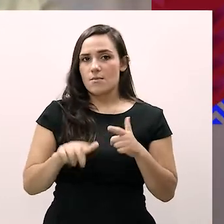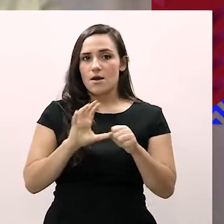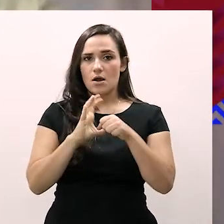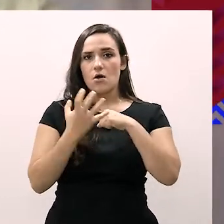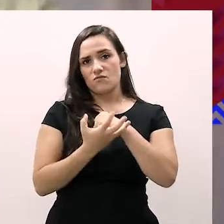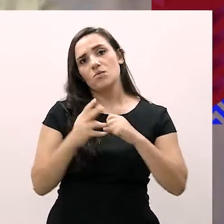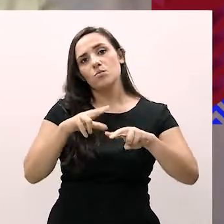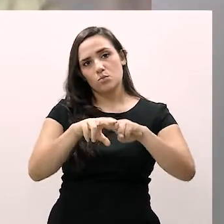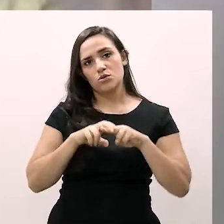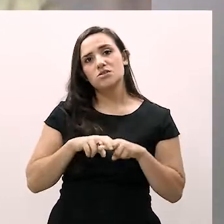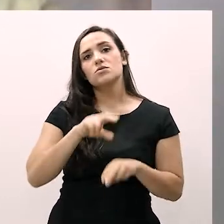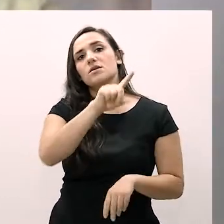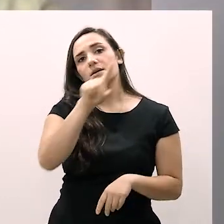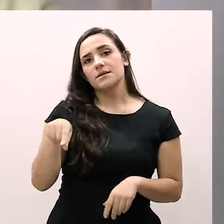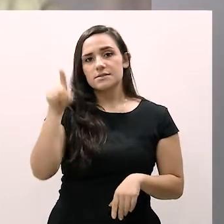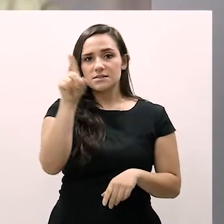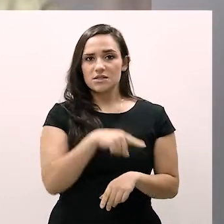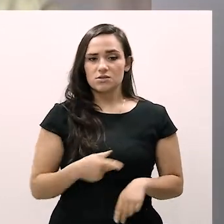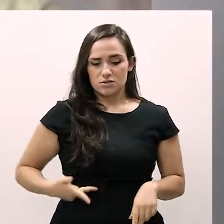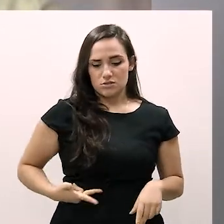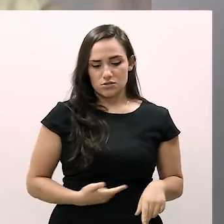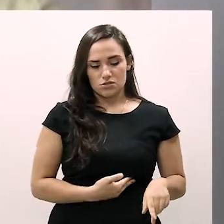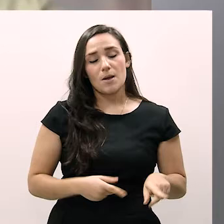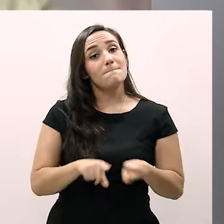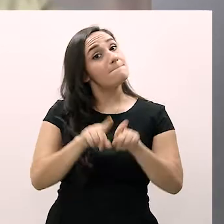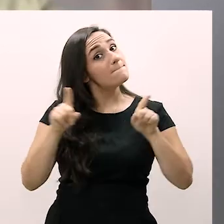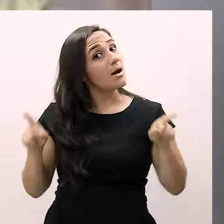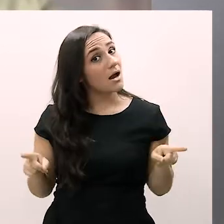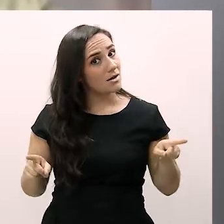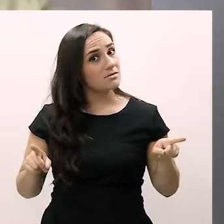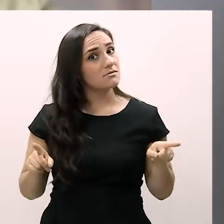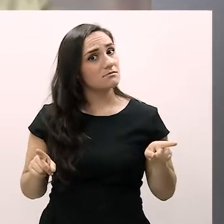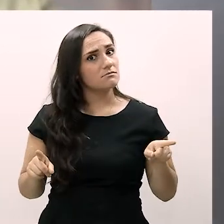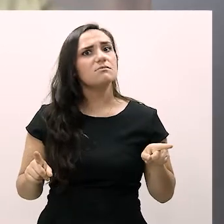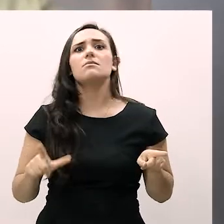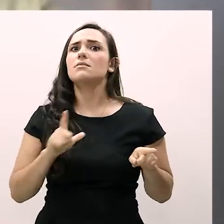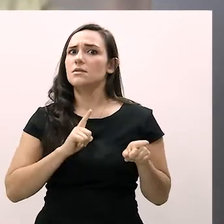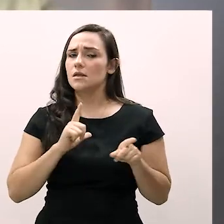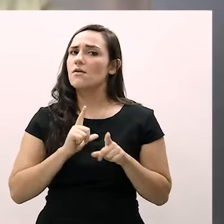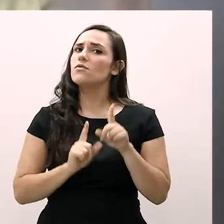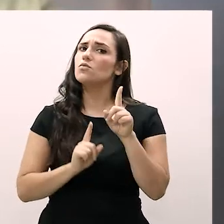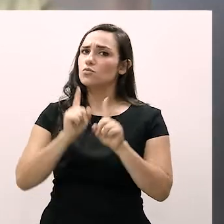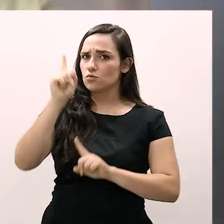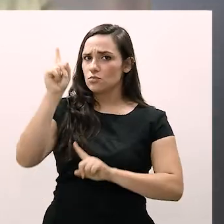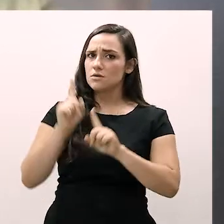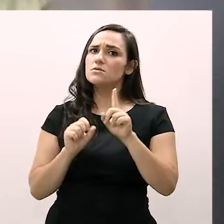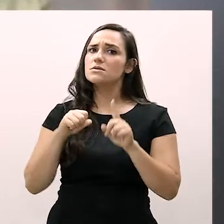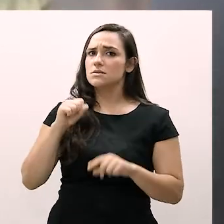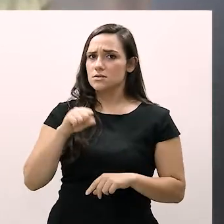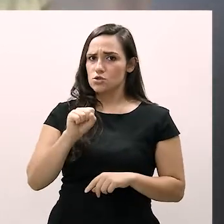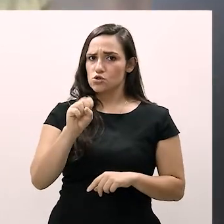infelizmente, mas um número até expressivo pelo SUS, né? Perto de 3 mil cirurgias,